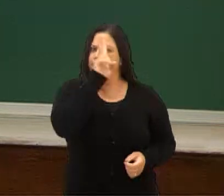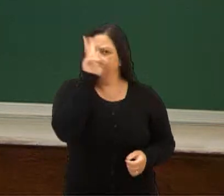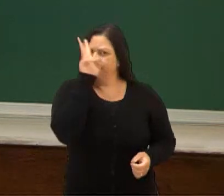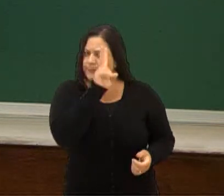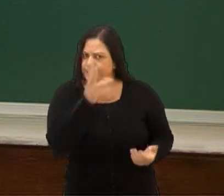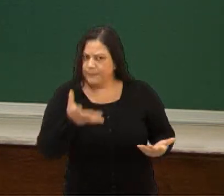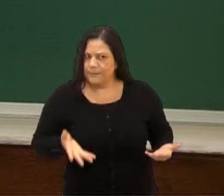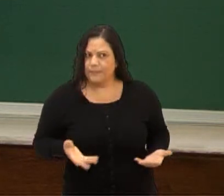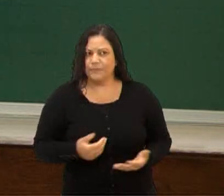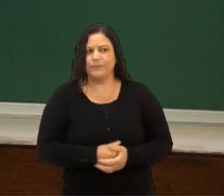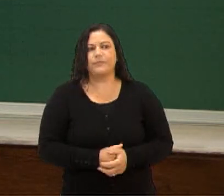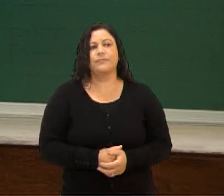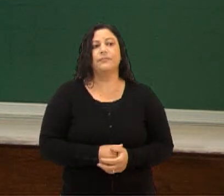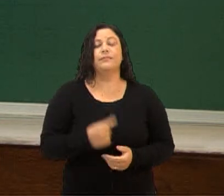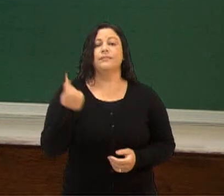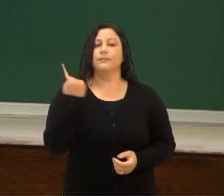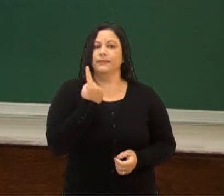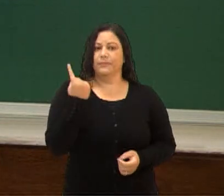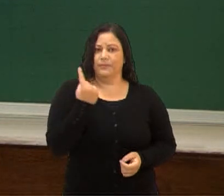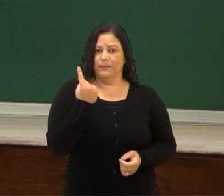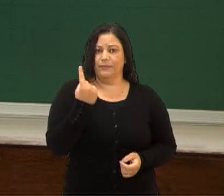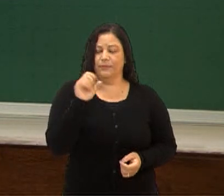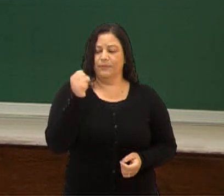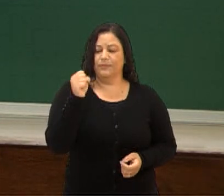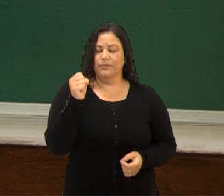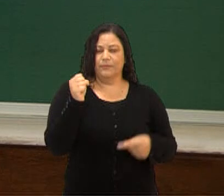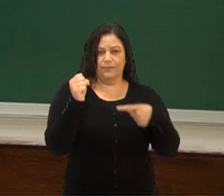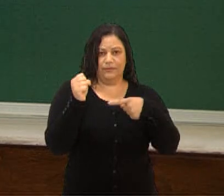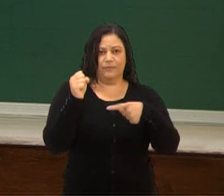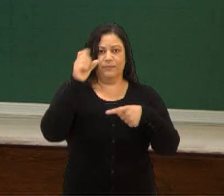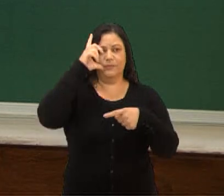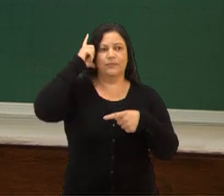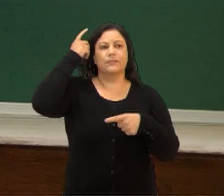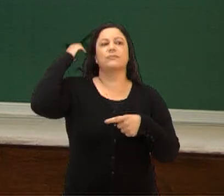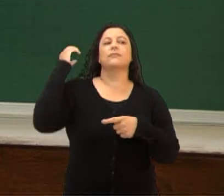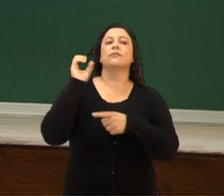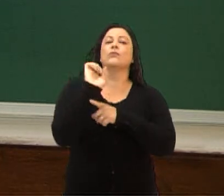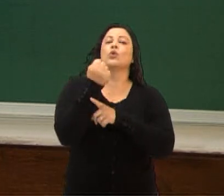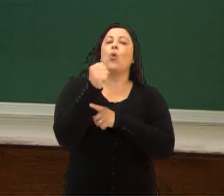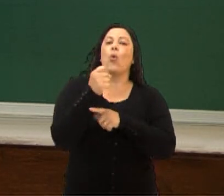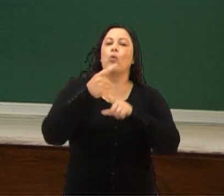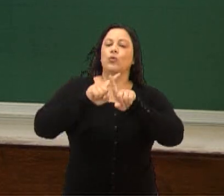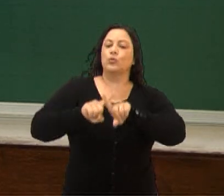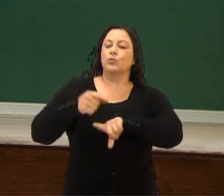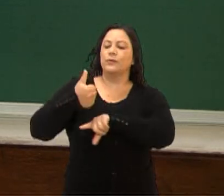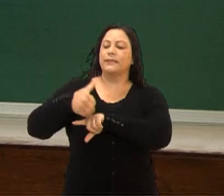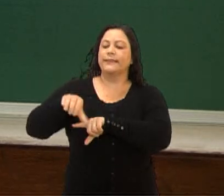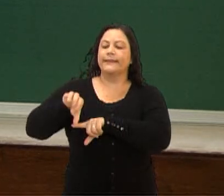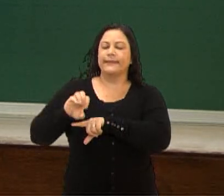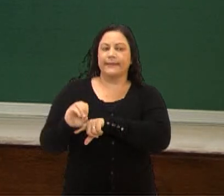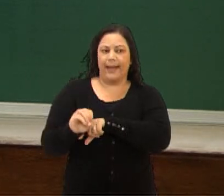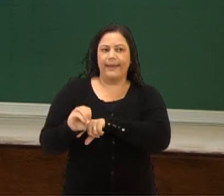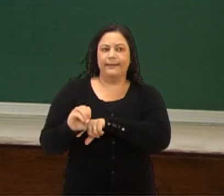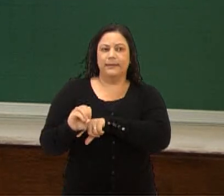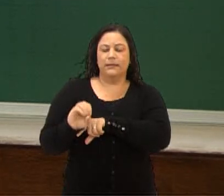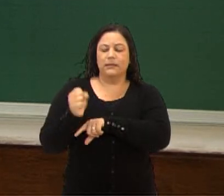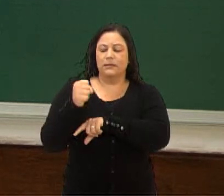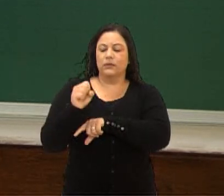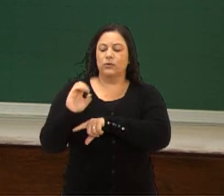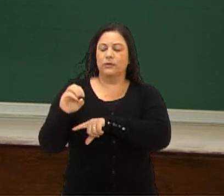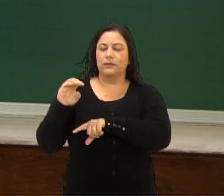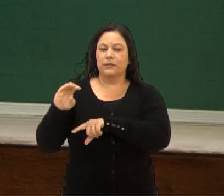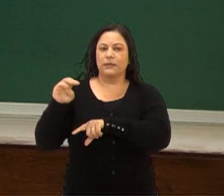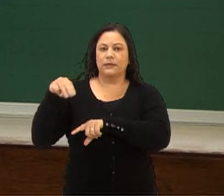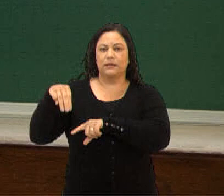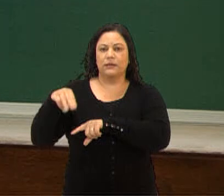3 faces. Face 1, aquela de 8 centímetros. 8 centímetros vezes 10 na altura, 80 centímetros quadrados. Essa é a área